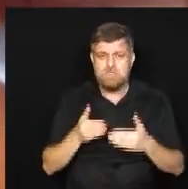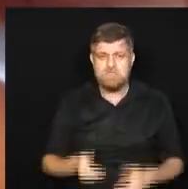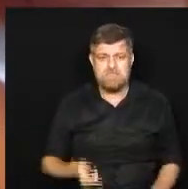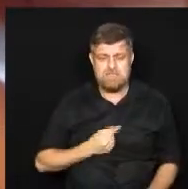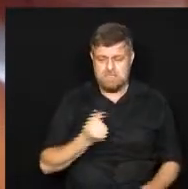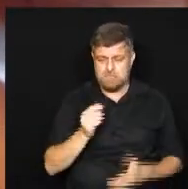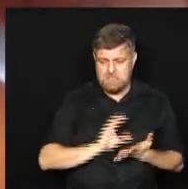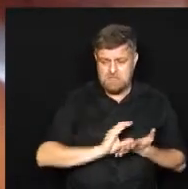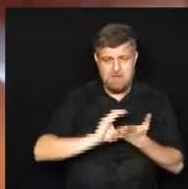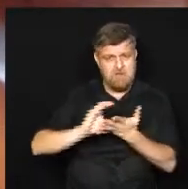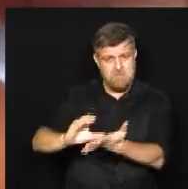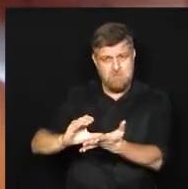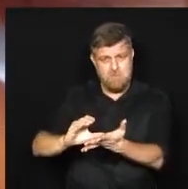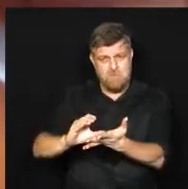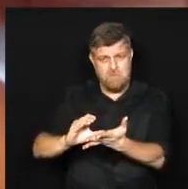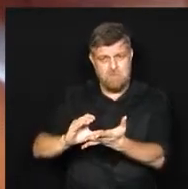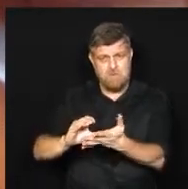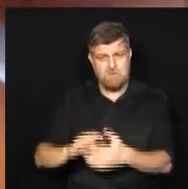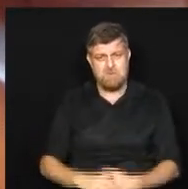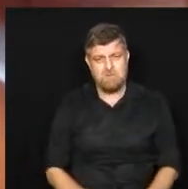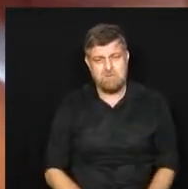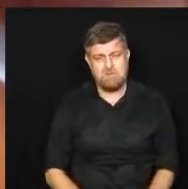de verba